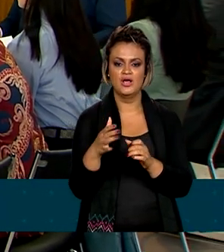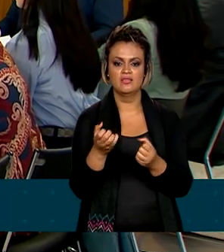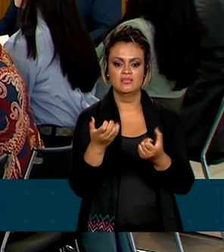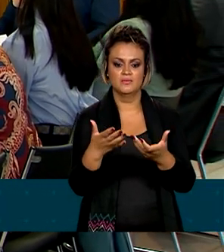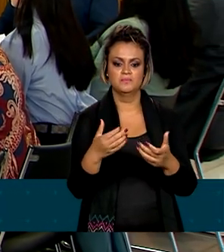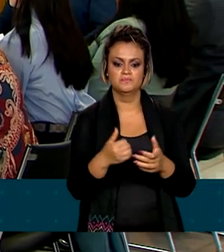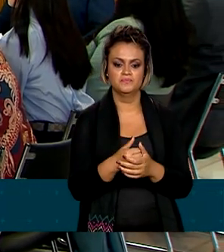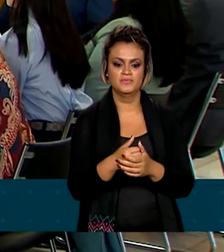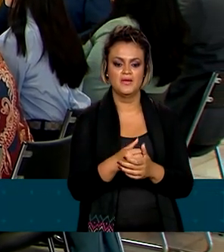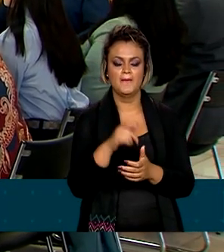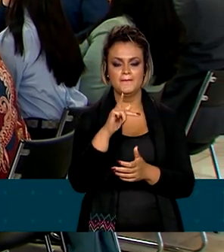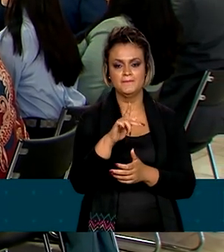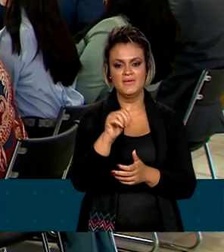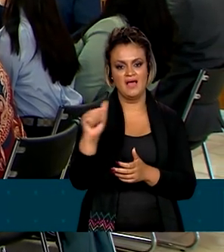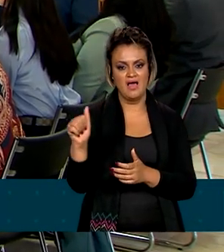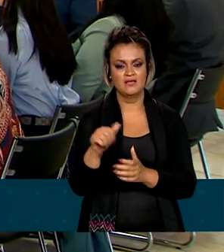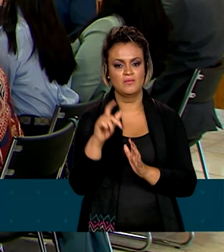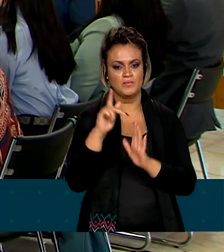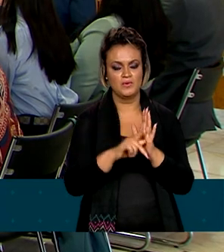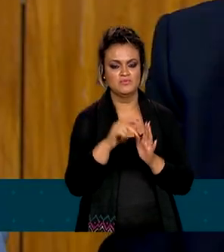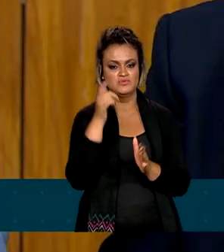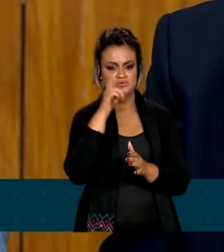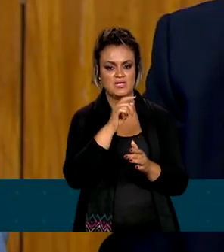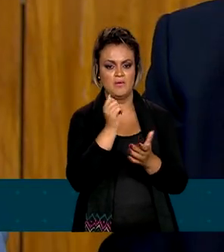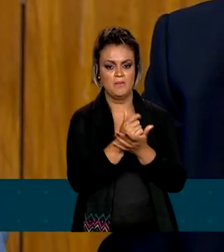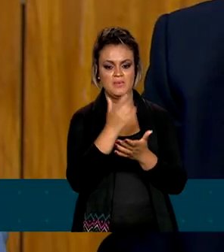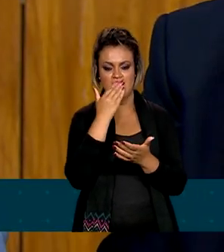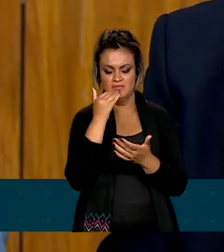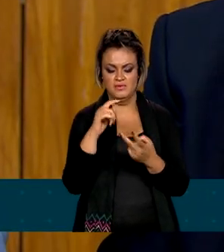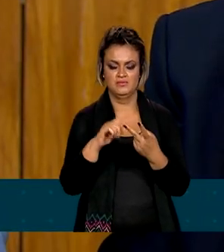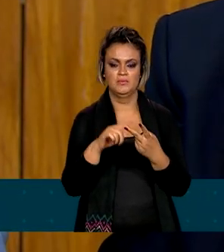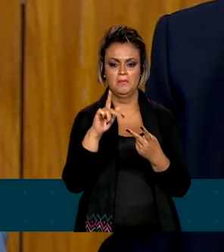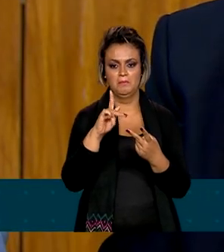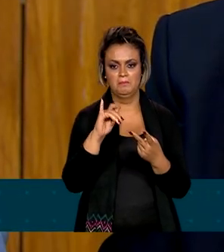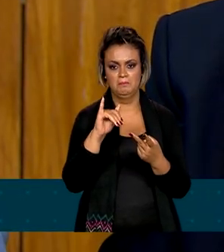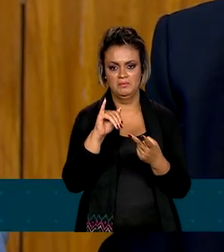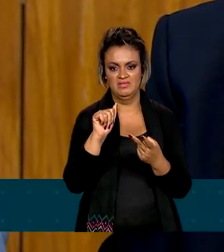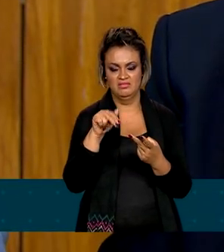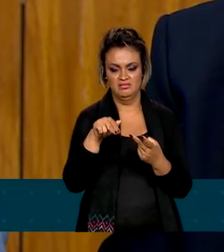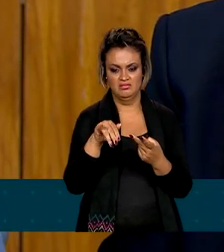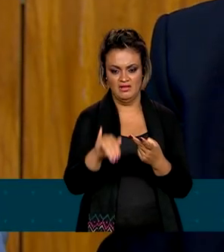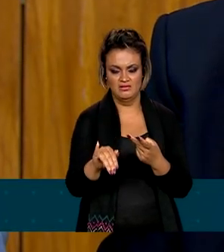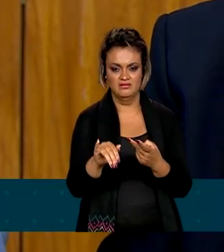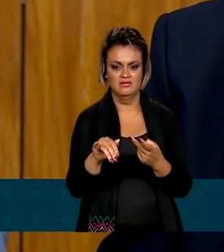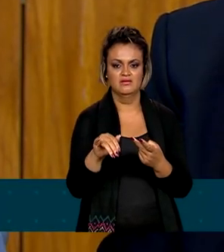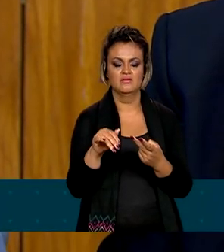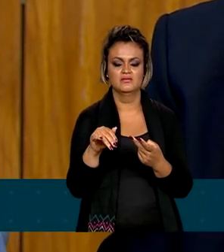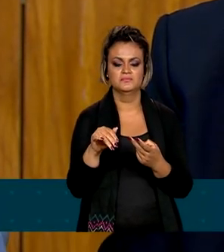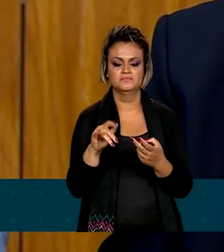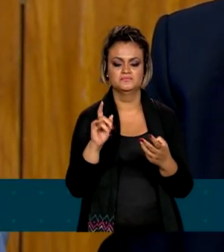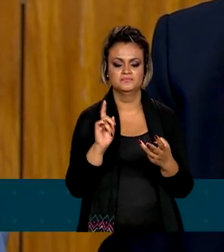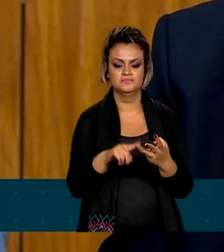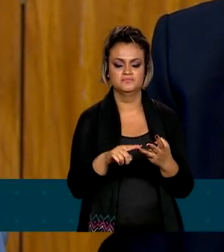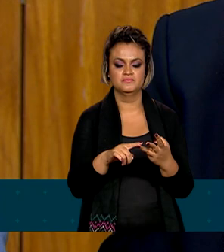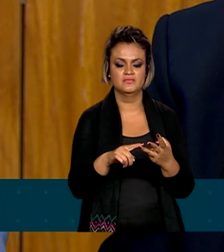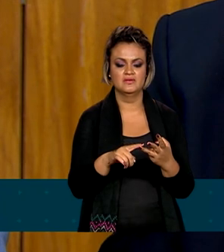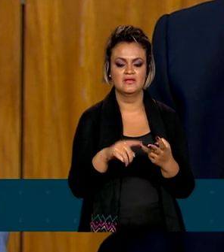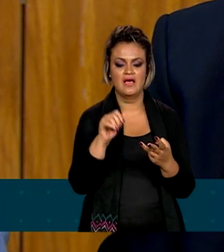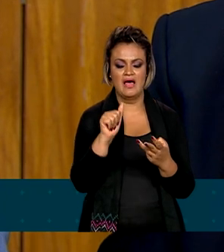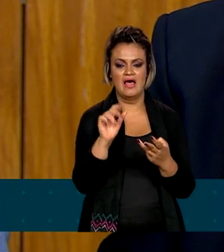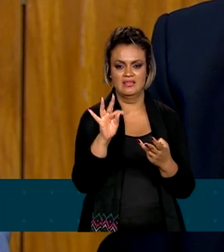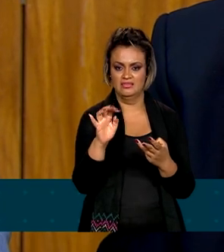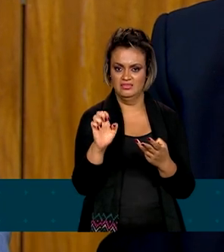concedendo, o PAA, que é o Programa de Aquisição de Alimentos, o PNAE, que é o Programa Nacional de Alimentação Escolar, e a